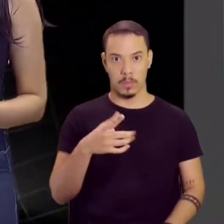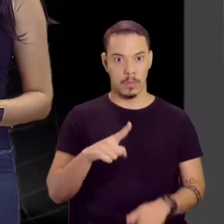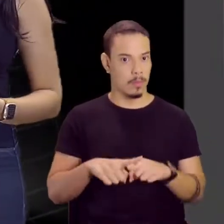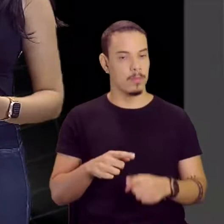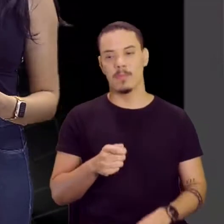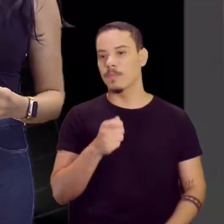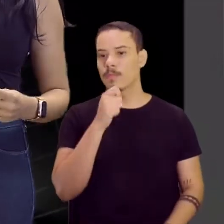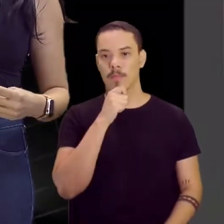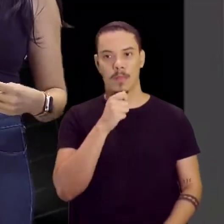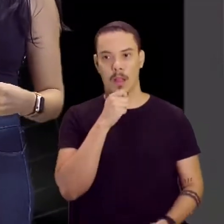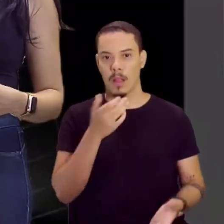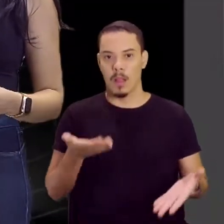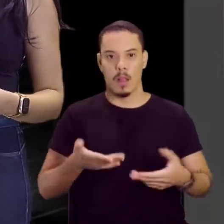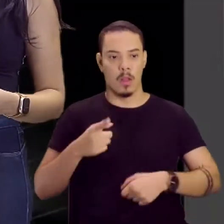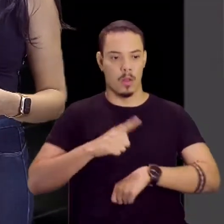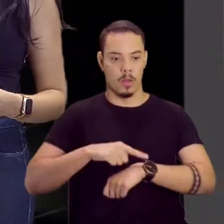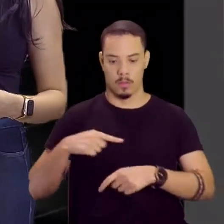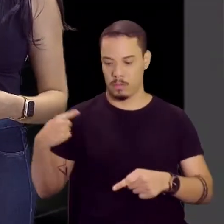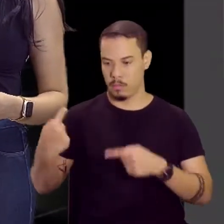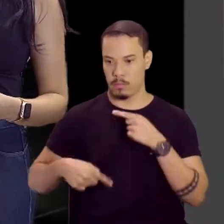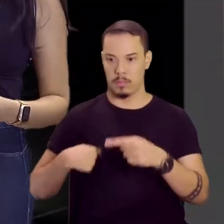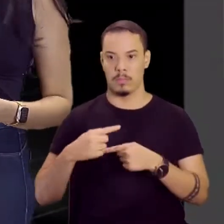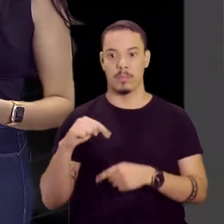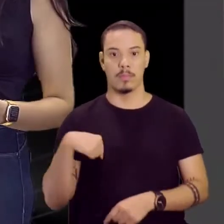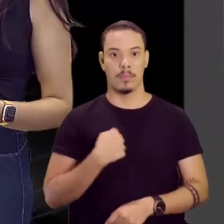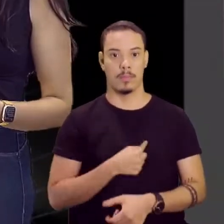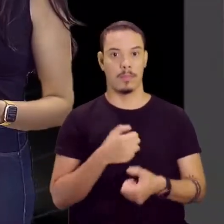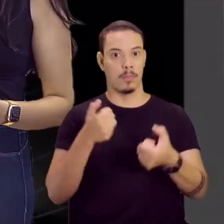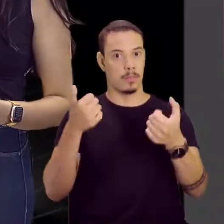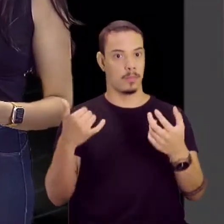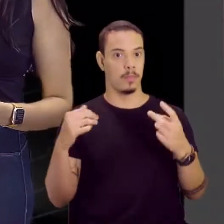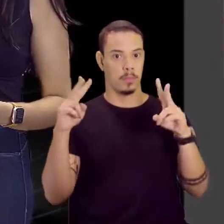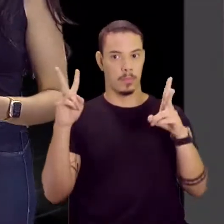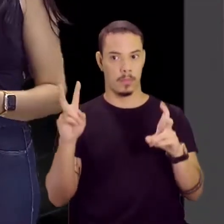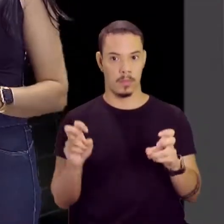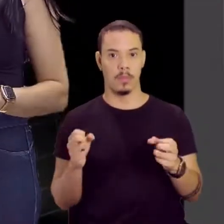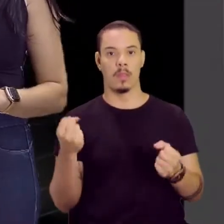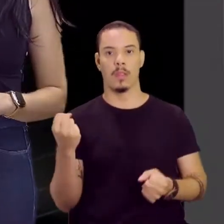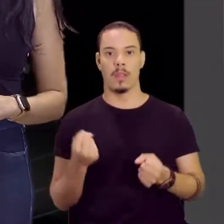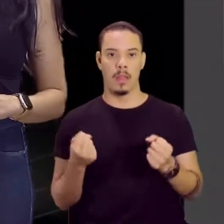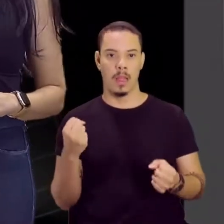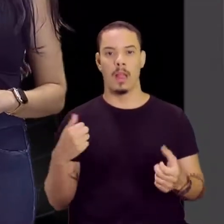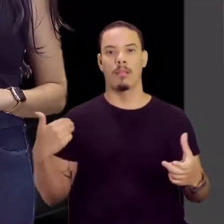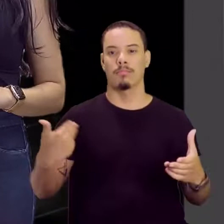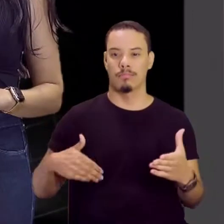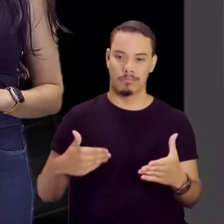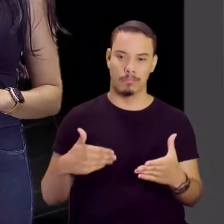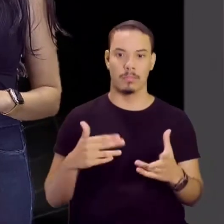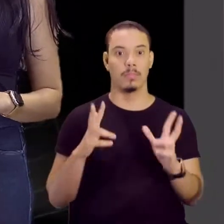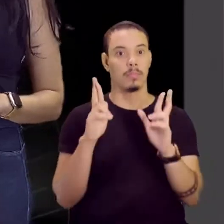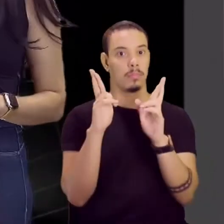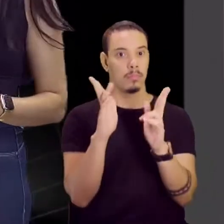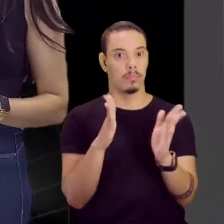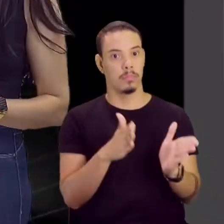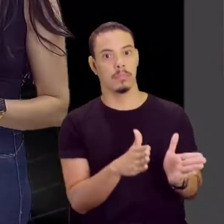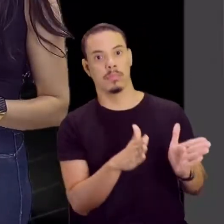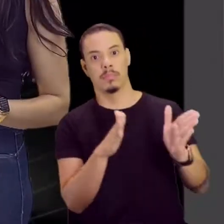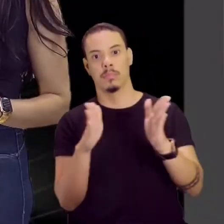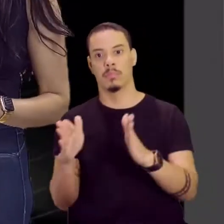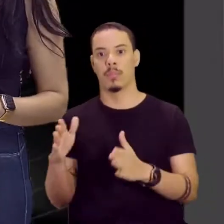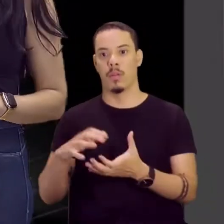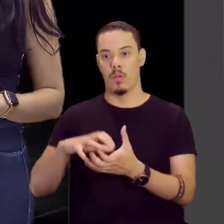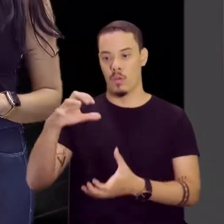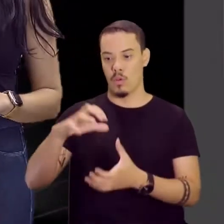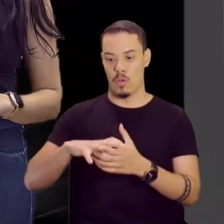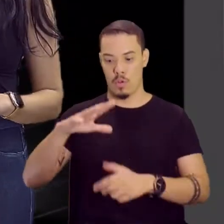movimento agora desse que nós falamos aí sobre o carro, numa estrada, etc. Vamos falar um pouco de queda de corpos,